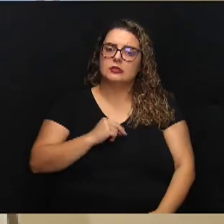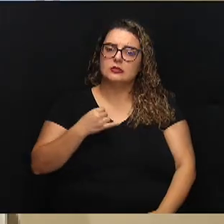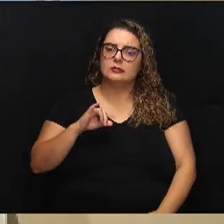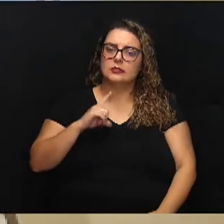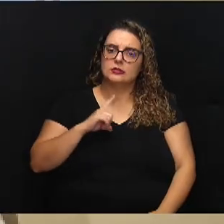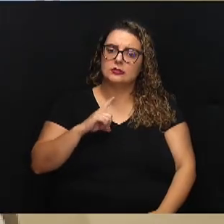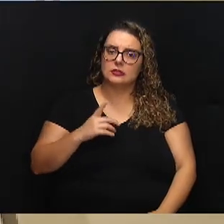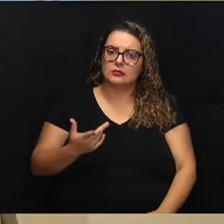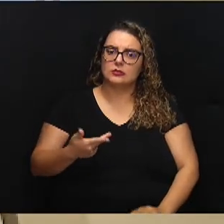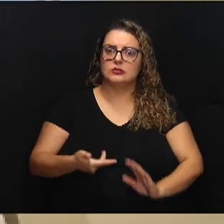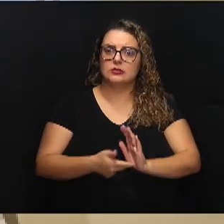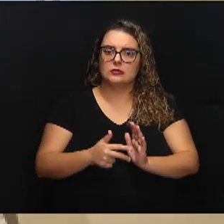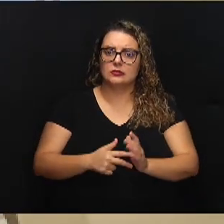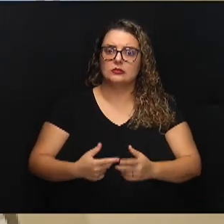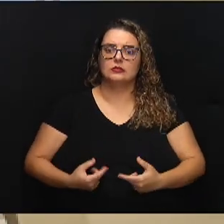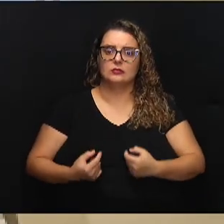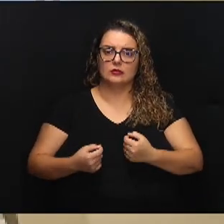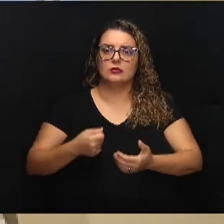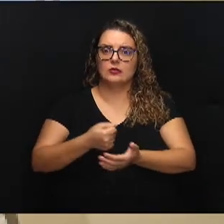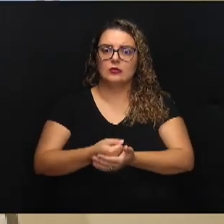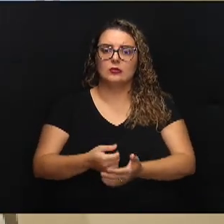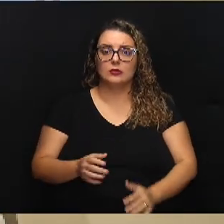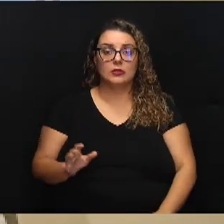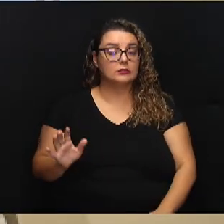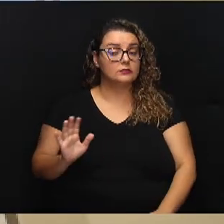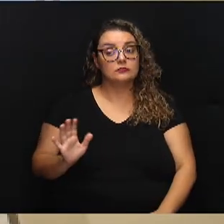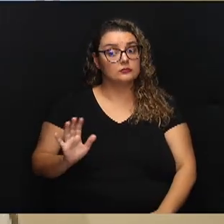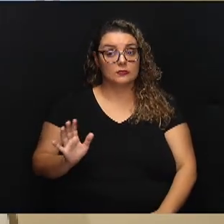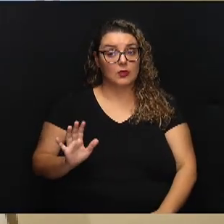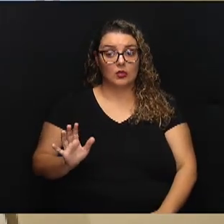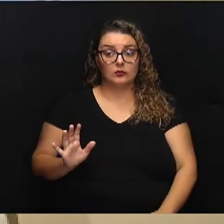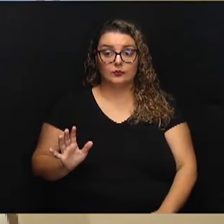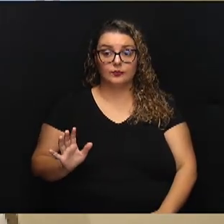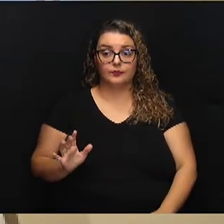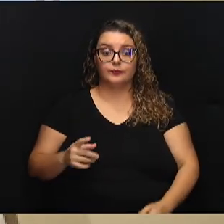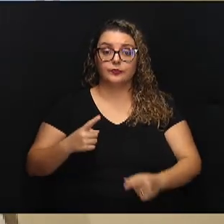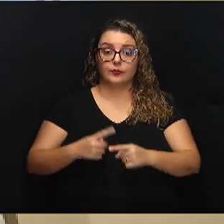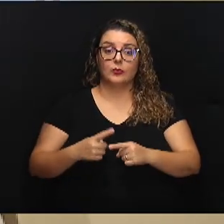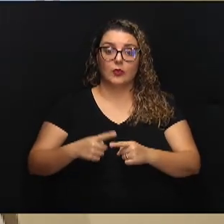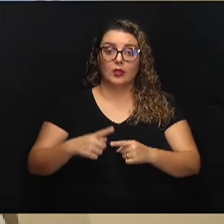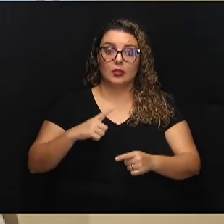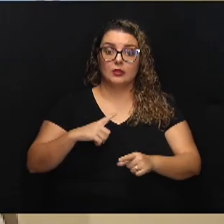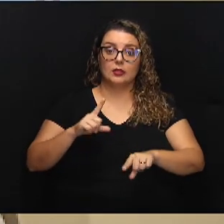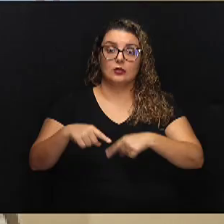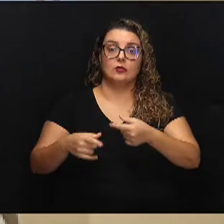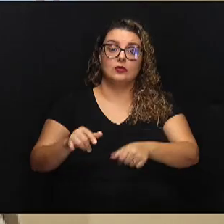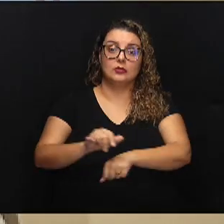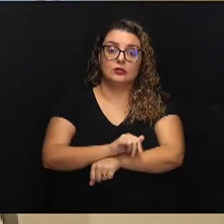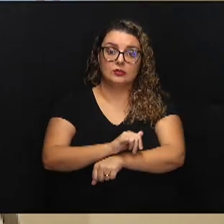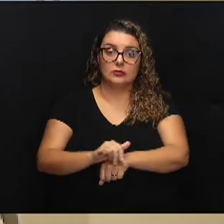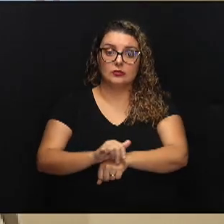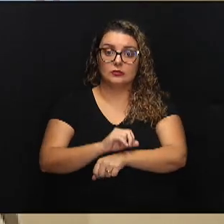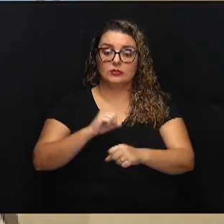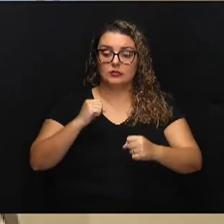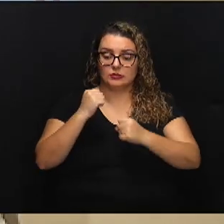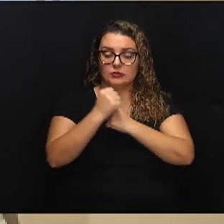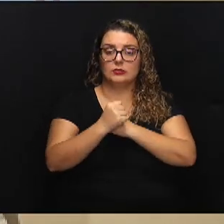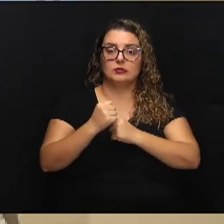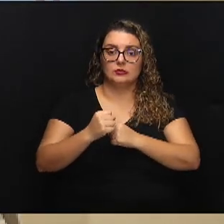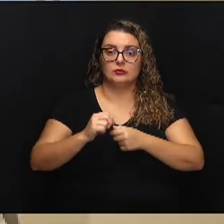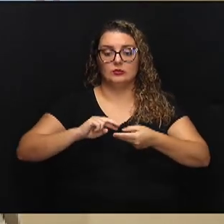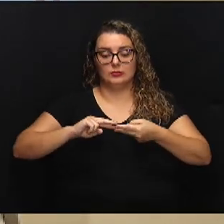isso, significa que eu vou ter câncer obrigatoriamente? Não, porque a gente tem outros mecanismos de proteção do